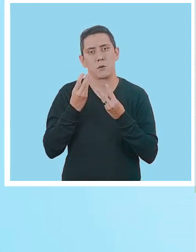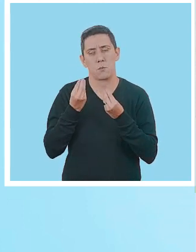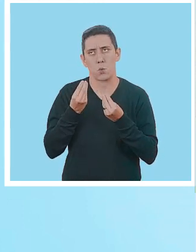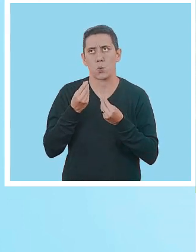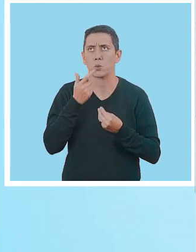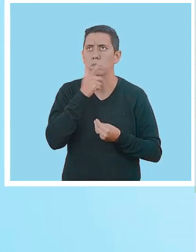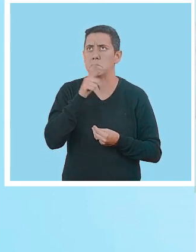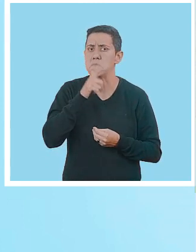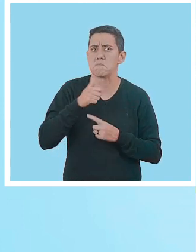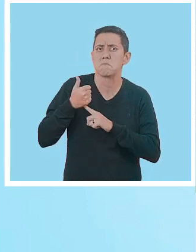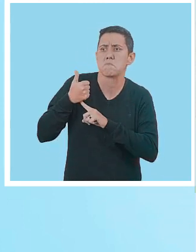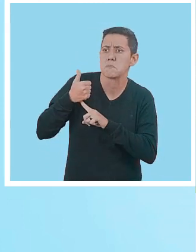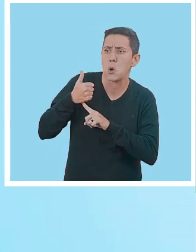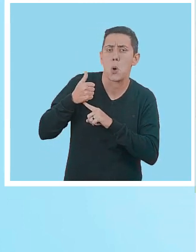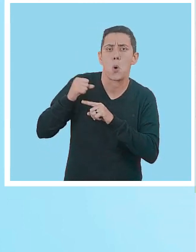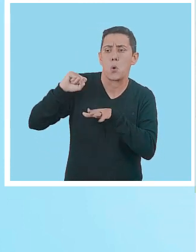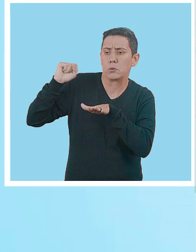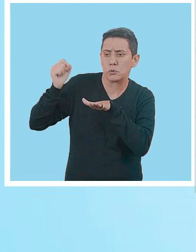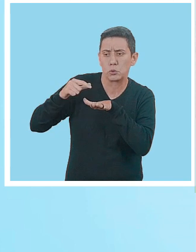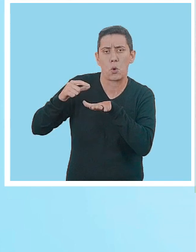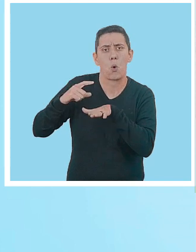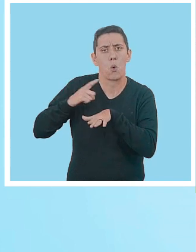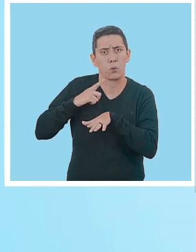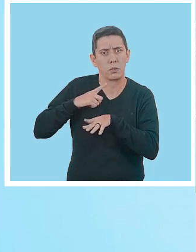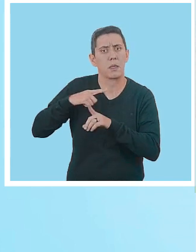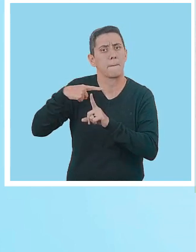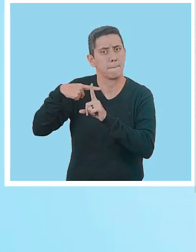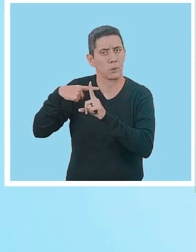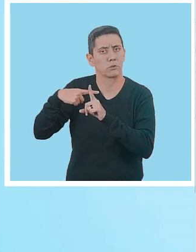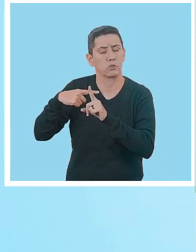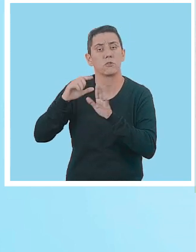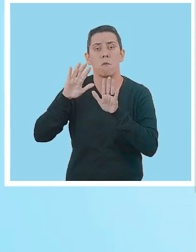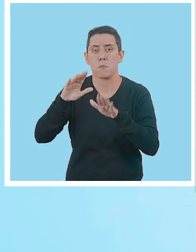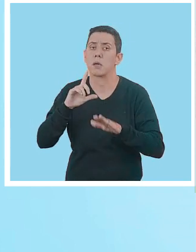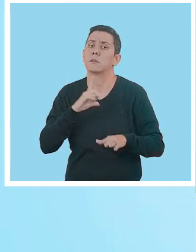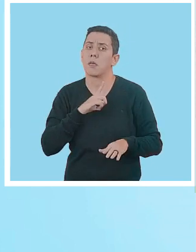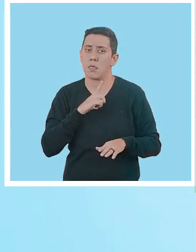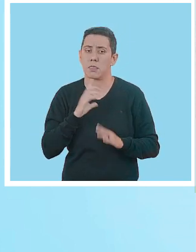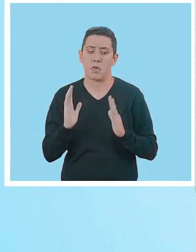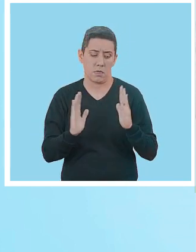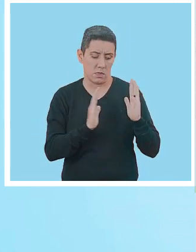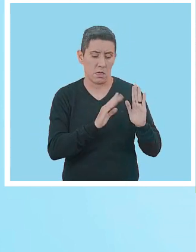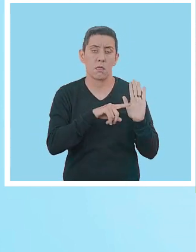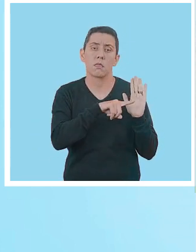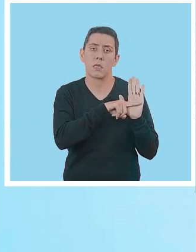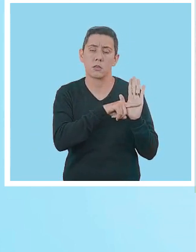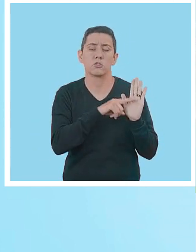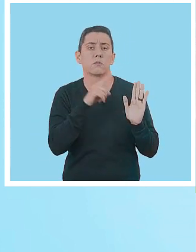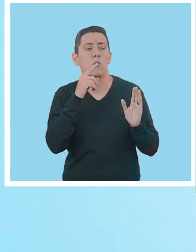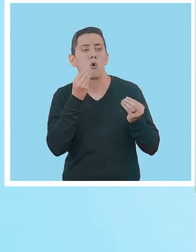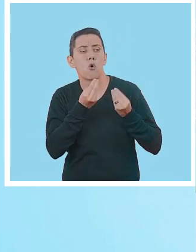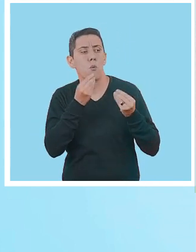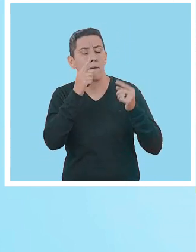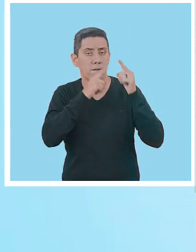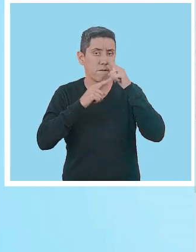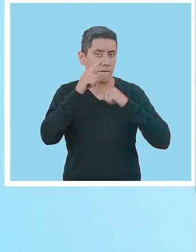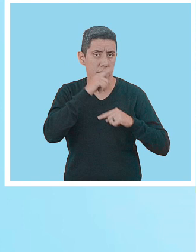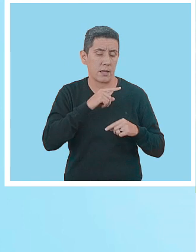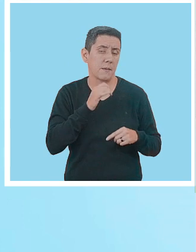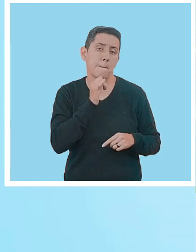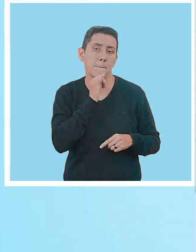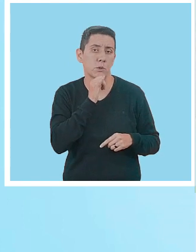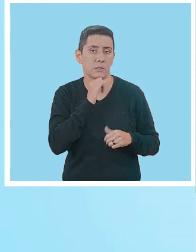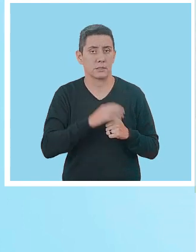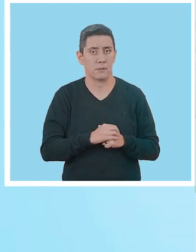né mas é importante a gente tem de quais são as deficiências na solar tão uma delas que é muito conhecida